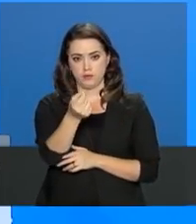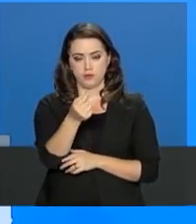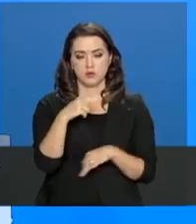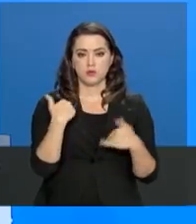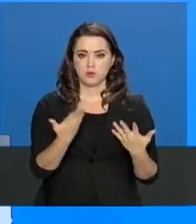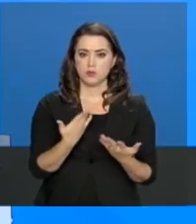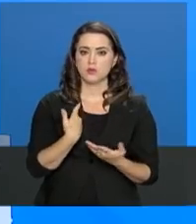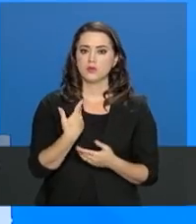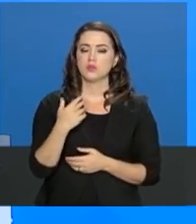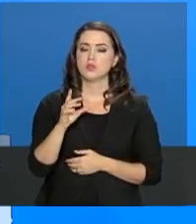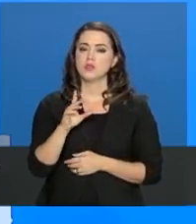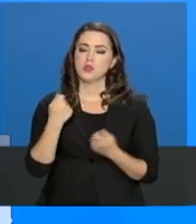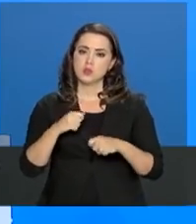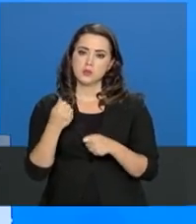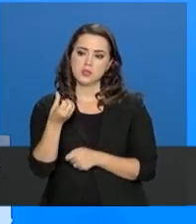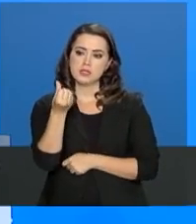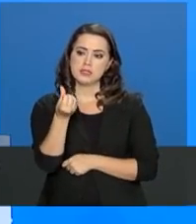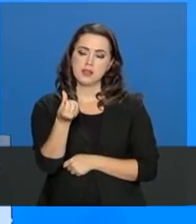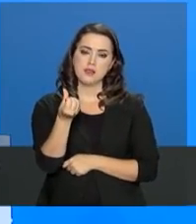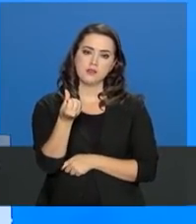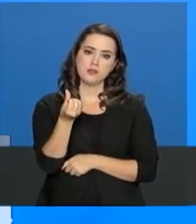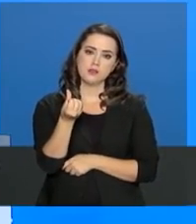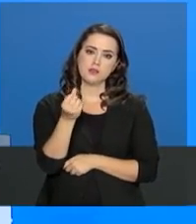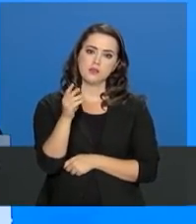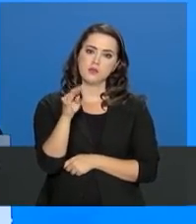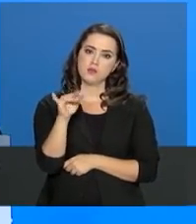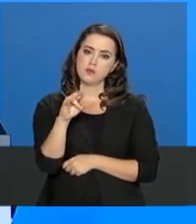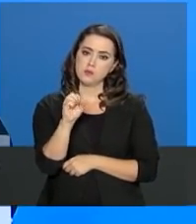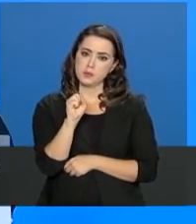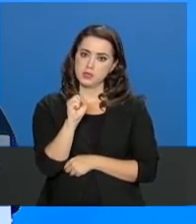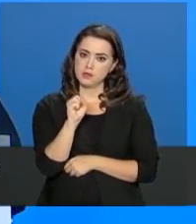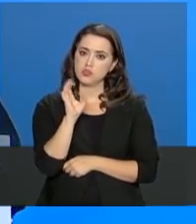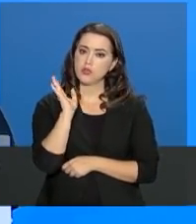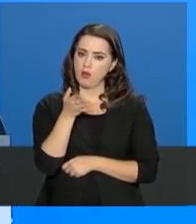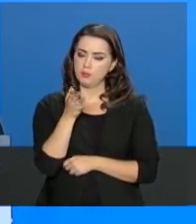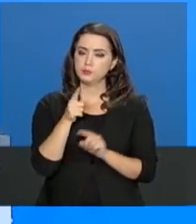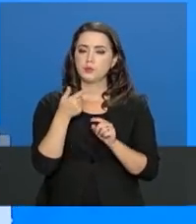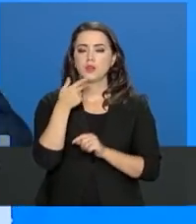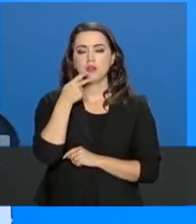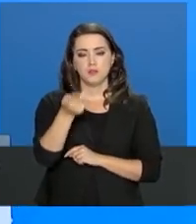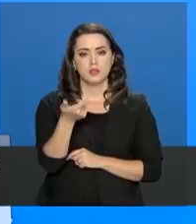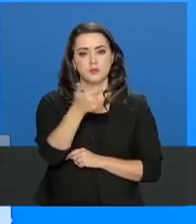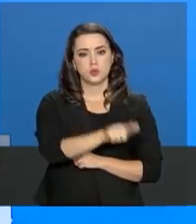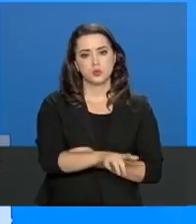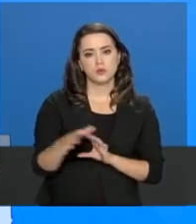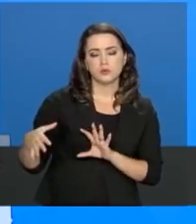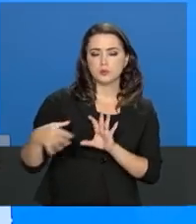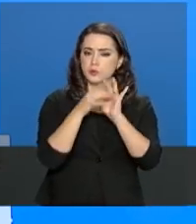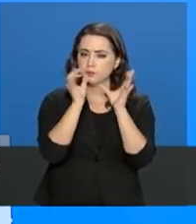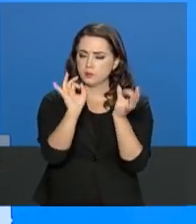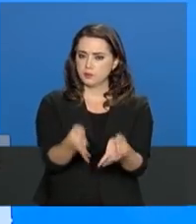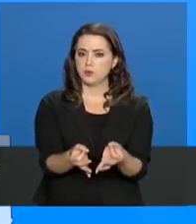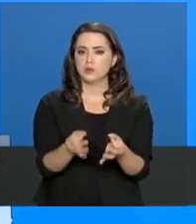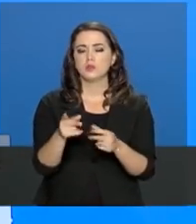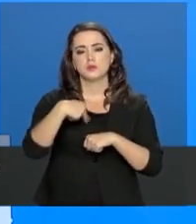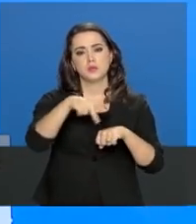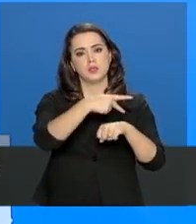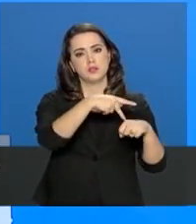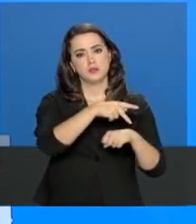portanto a sua fazer seis reuniões dos brics e reiteramos mais uma vez uma aliança muito sólida entre os